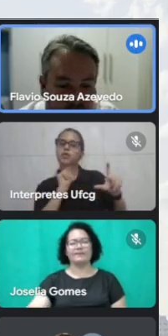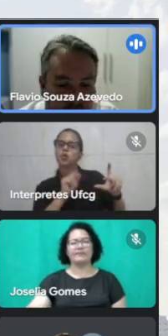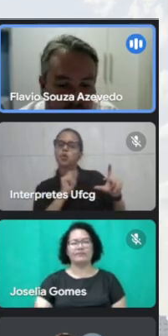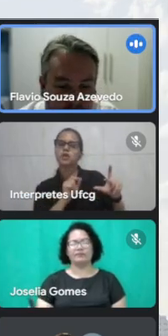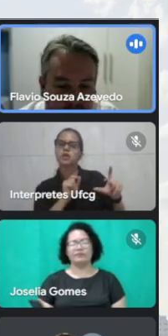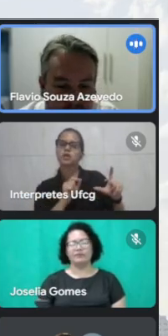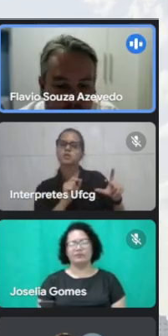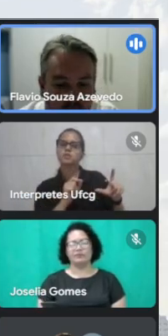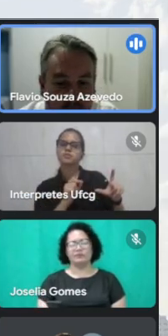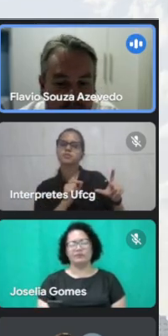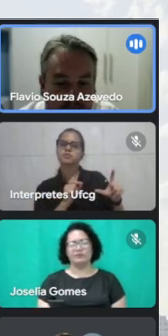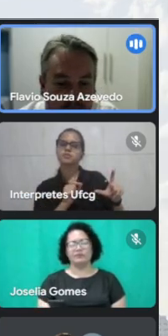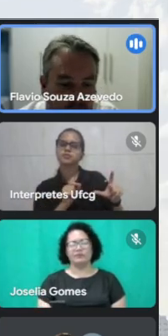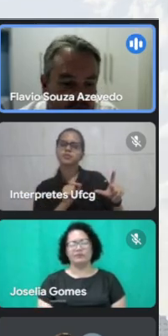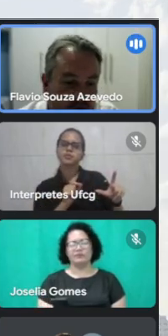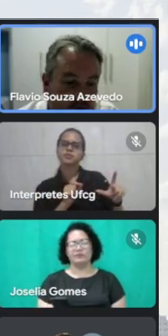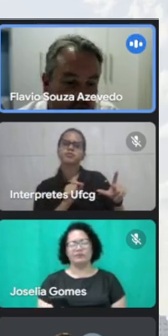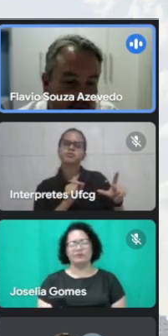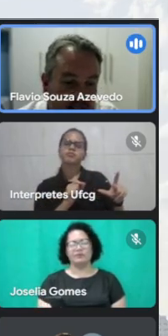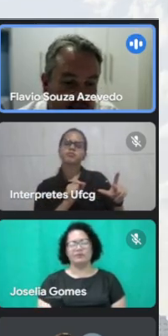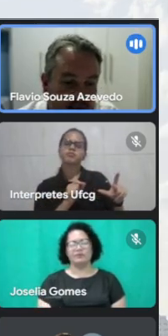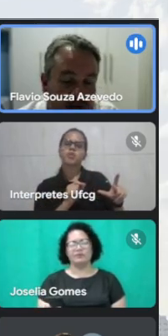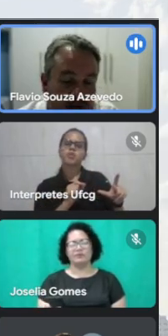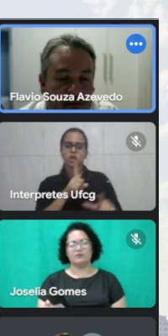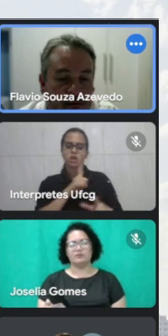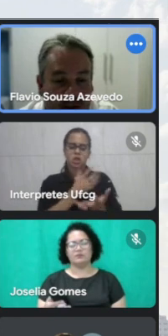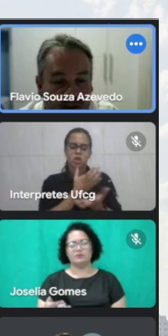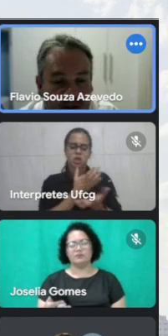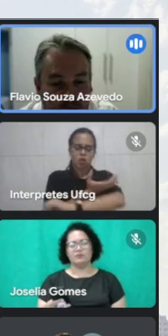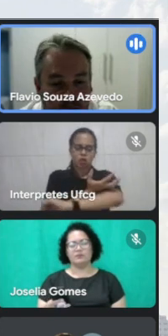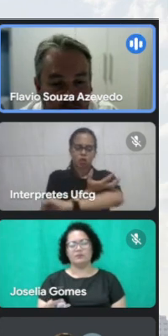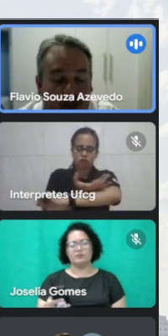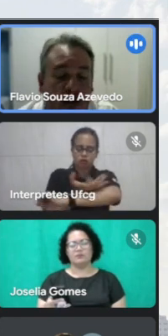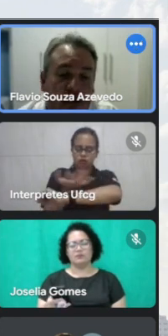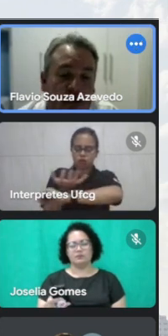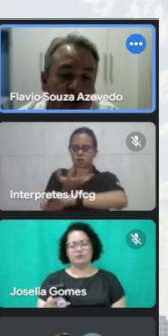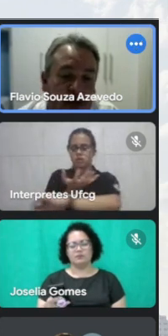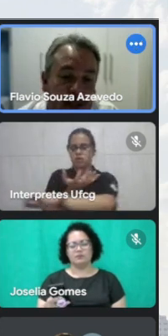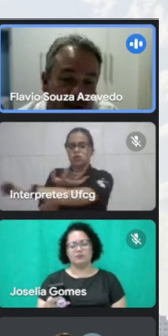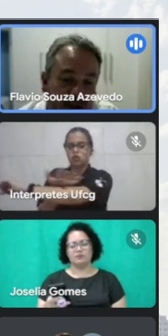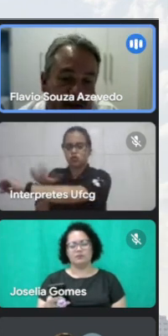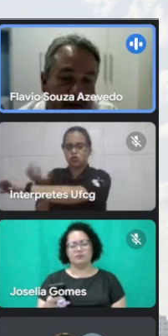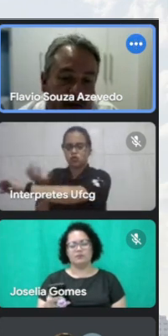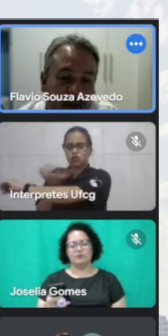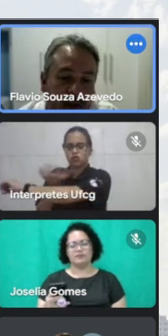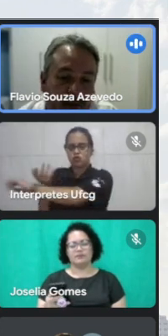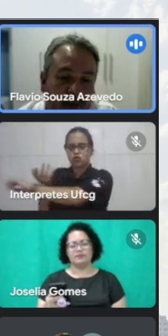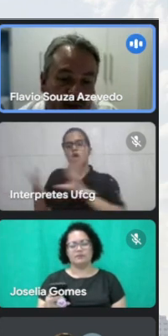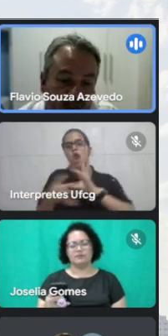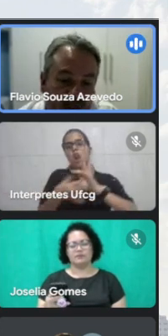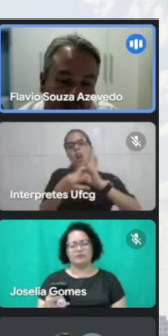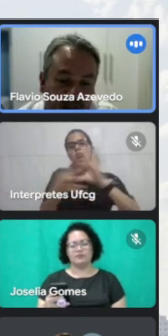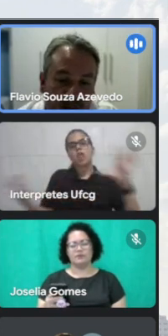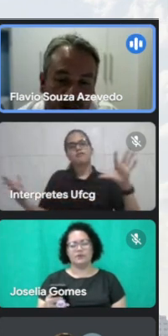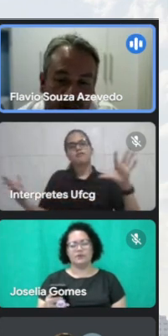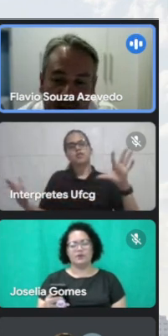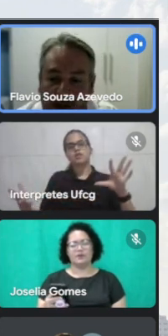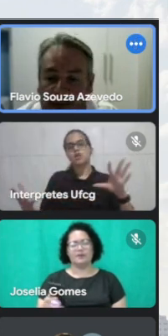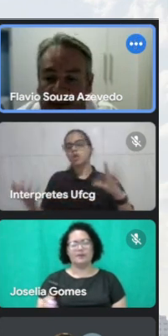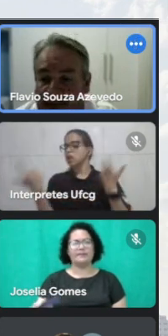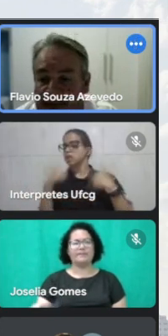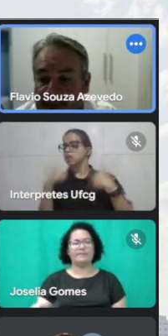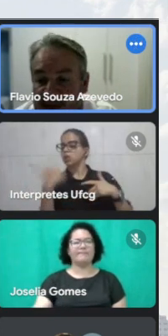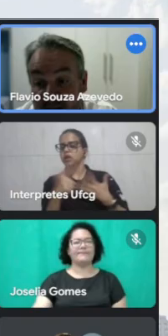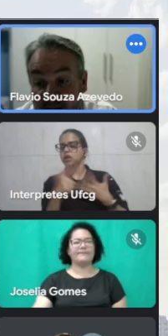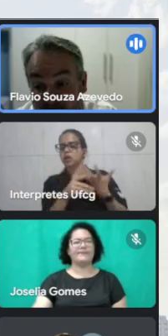fluxo superficial com macrófilas flutuantes livres. Então, elas estão aí livres, né, não estão presas no